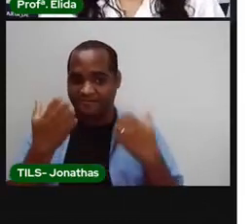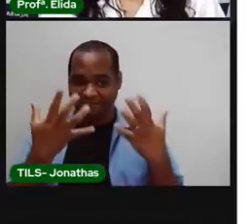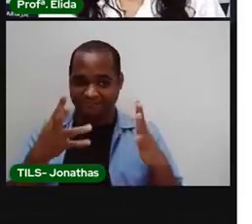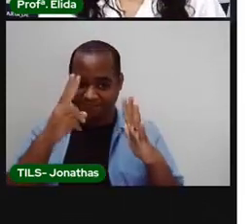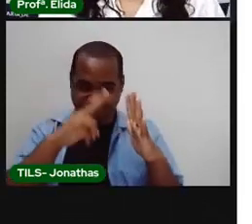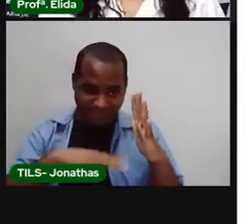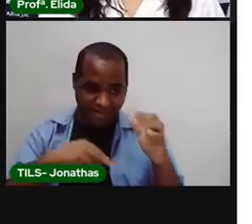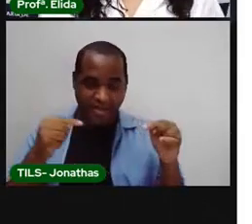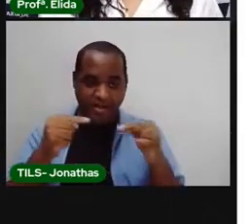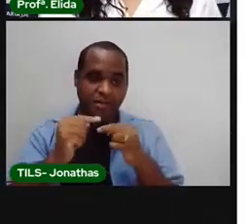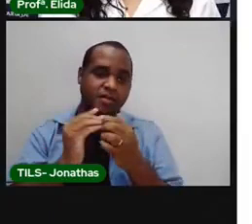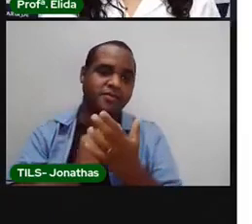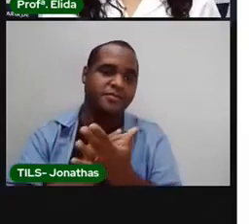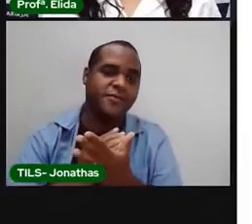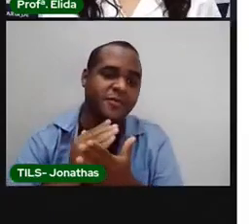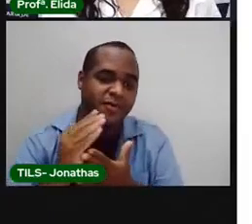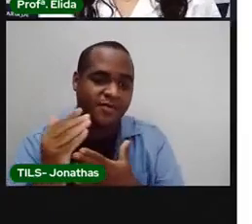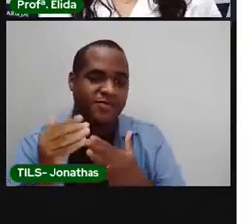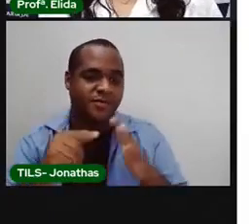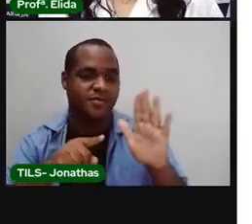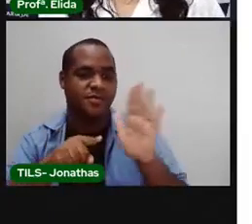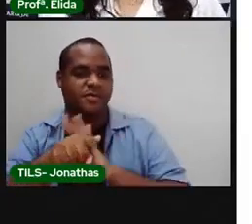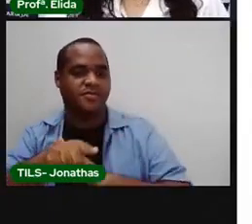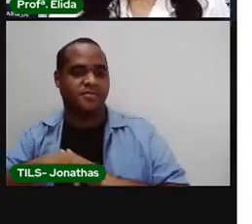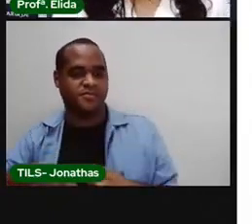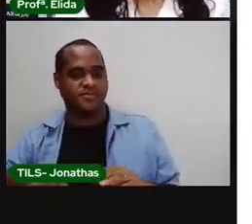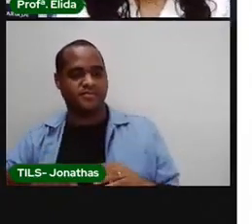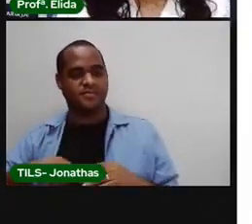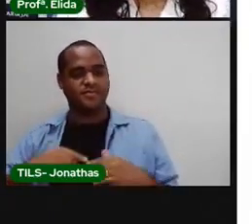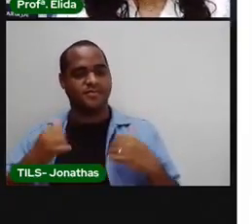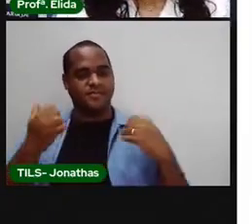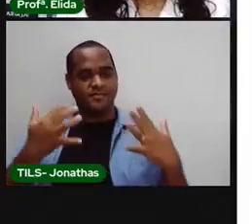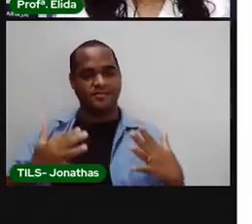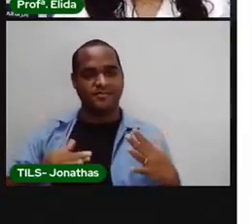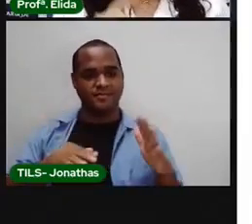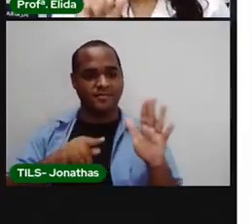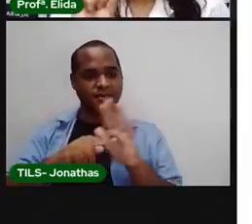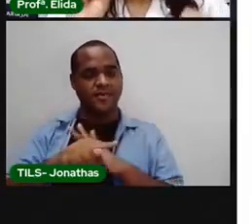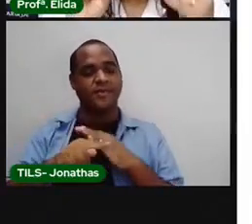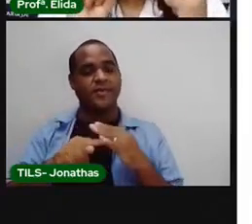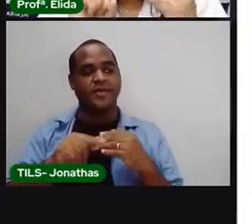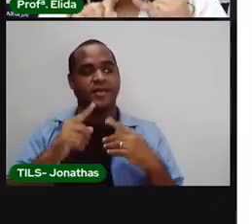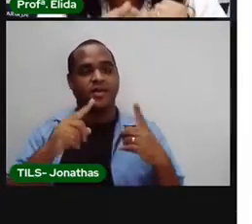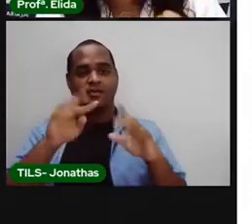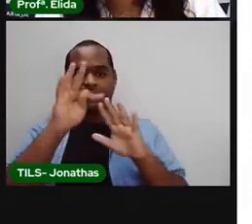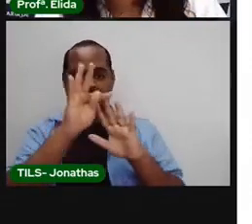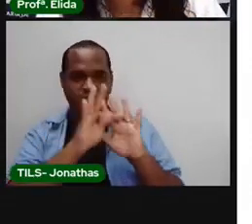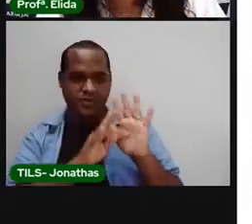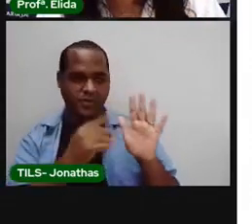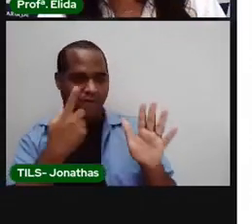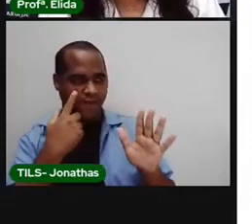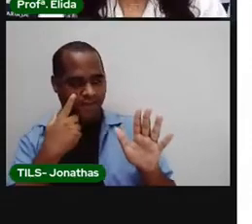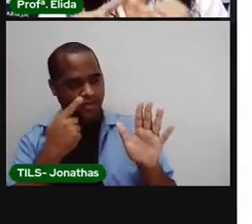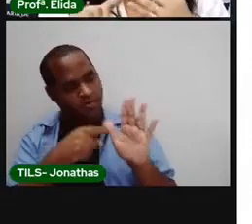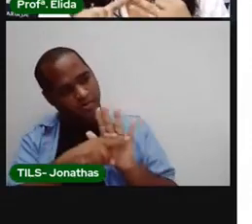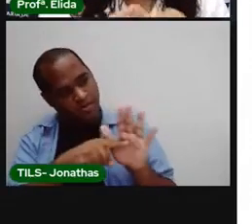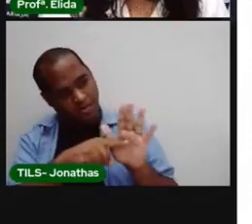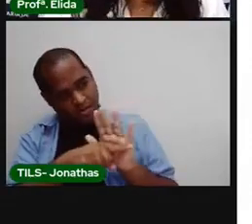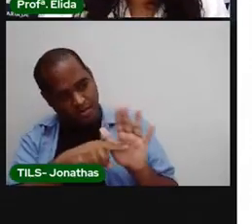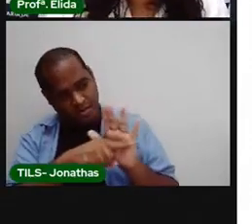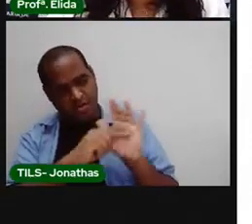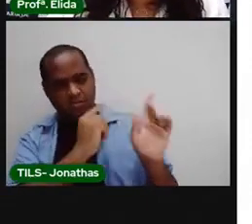agora começou com uma pergunta. Vai lá no texto. Lembra que você é investigador